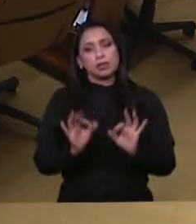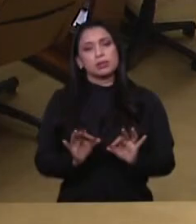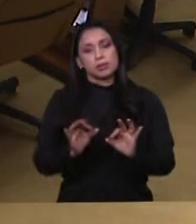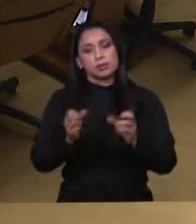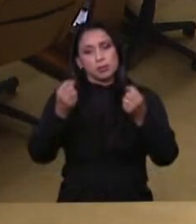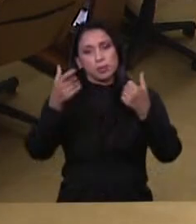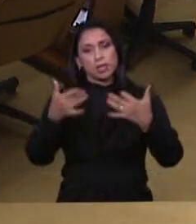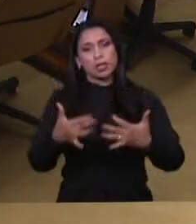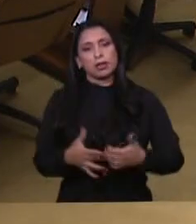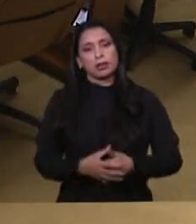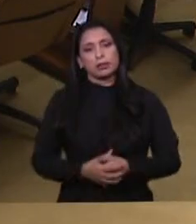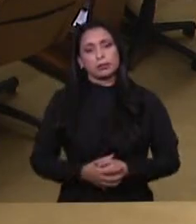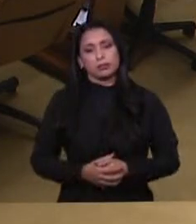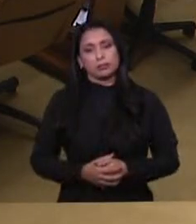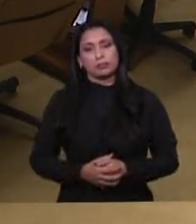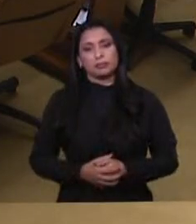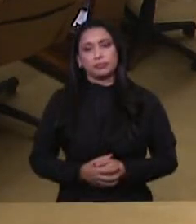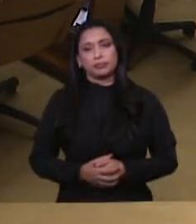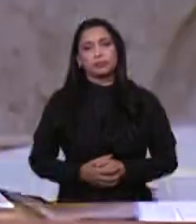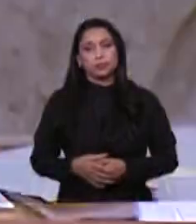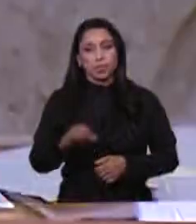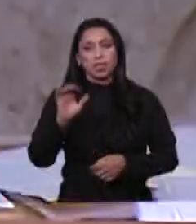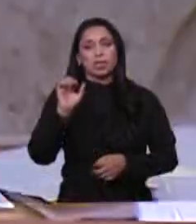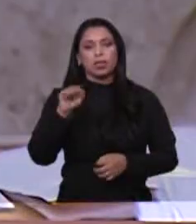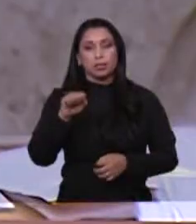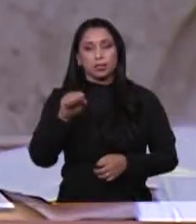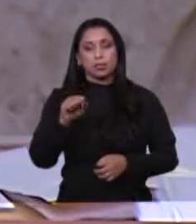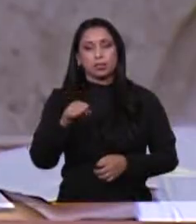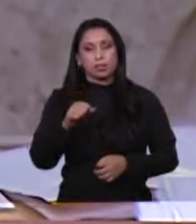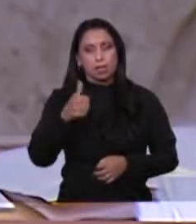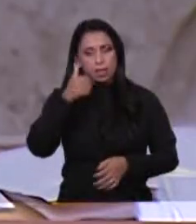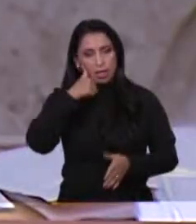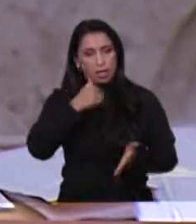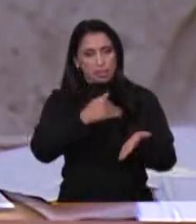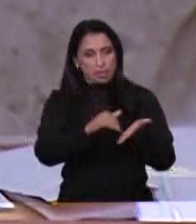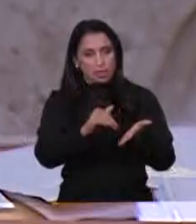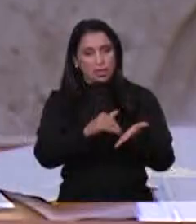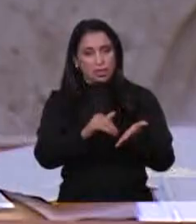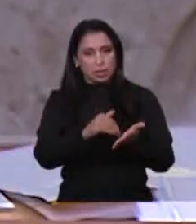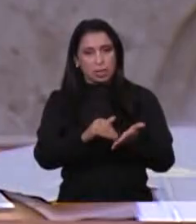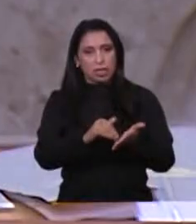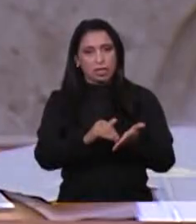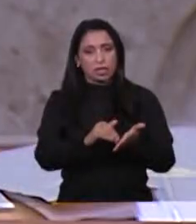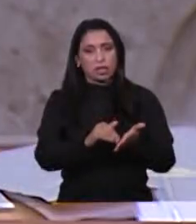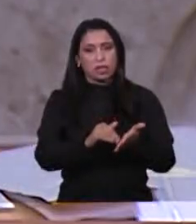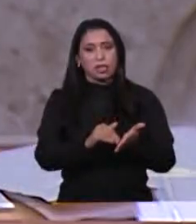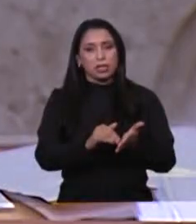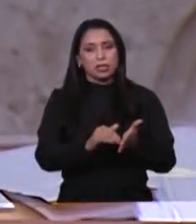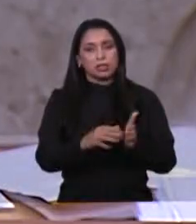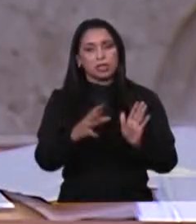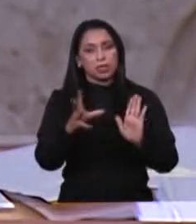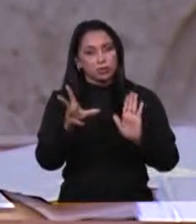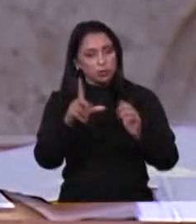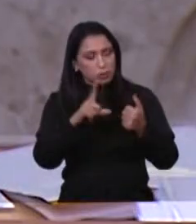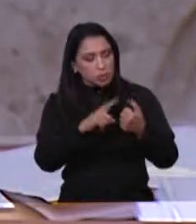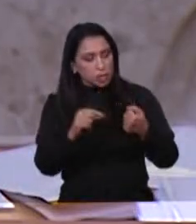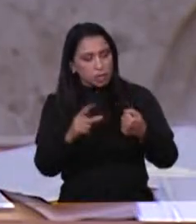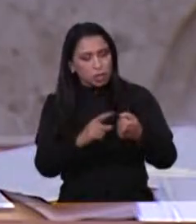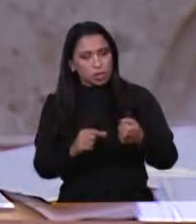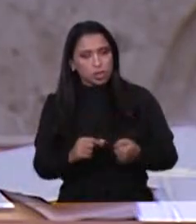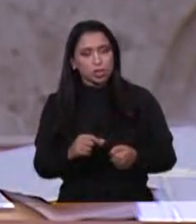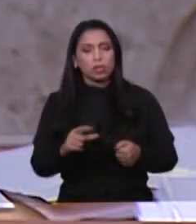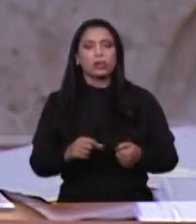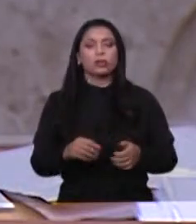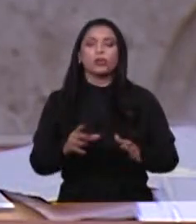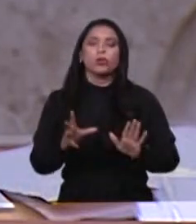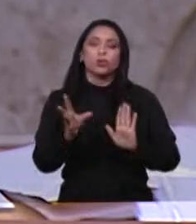explicitada. Na verdade, vamos fazer, a senhora secretária já está com a parte dispositiva dos